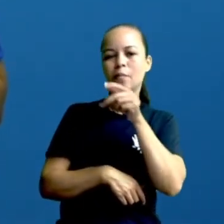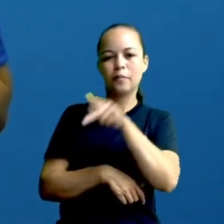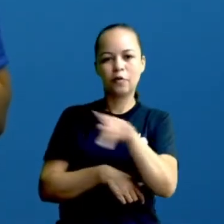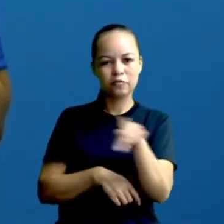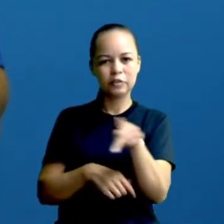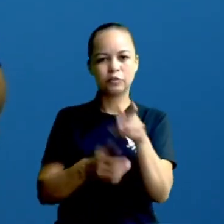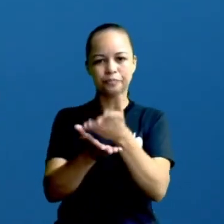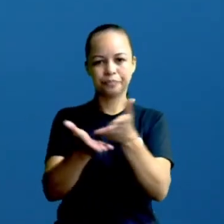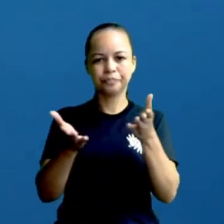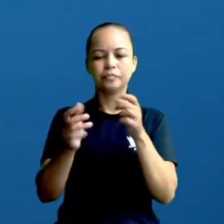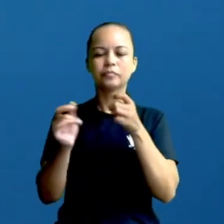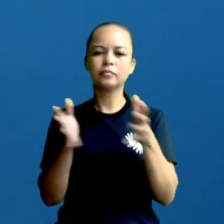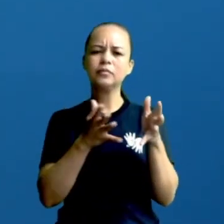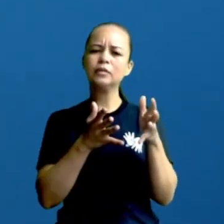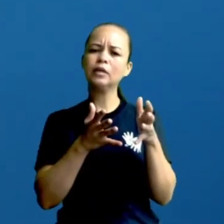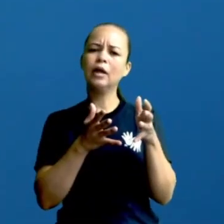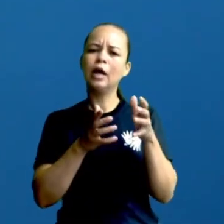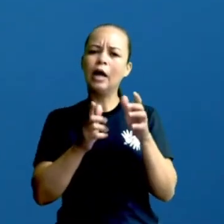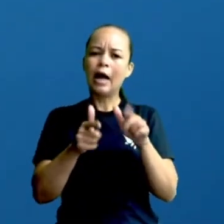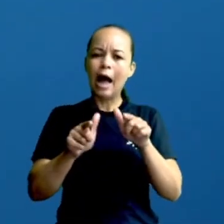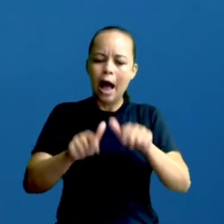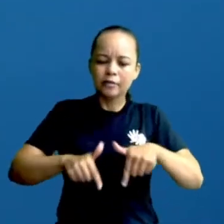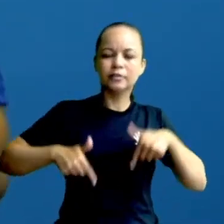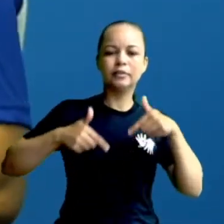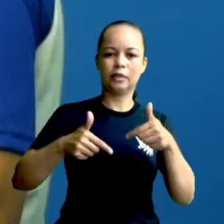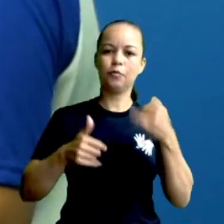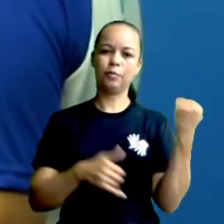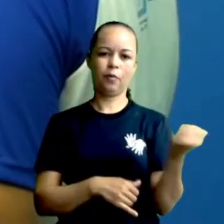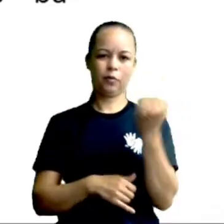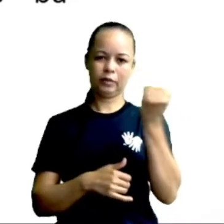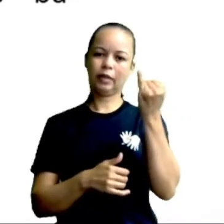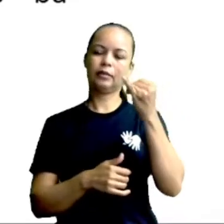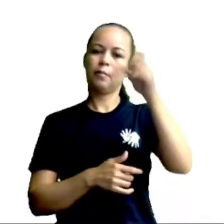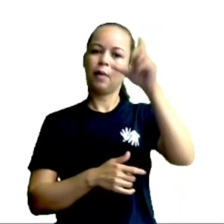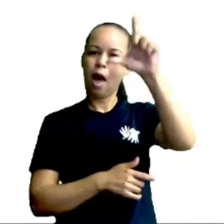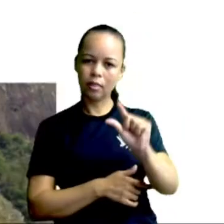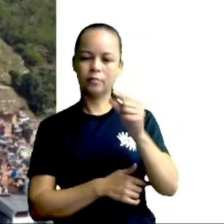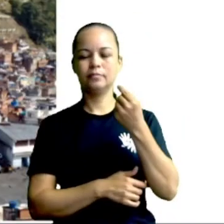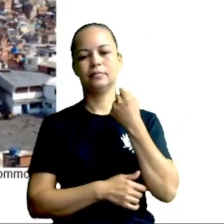ações importantes para a gente reduzir a poluição.